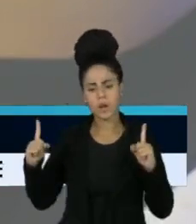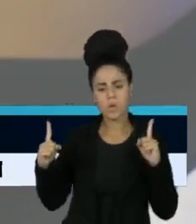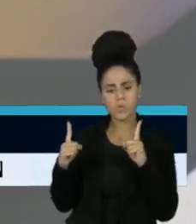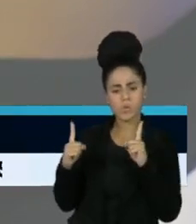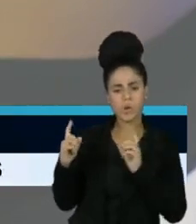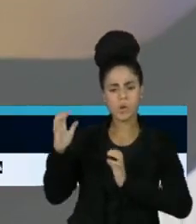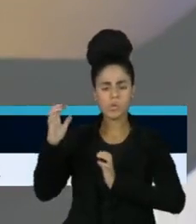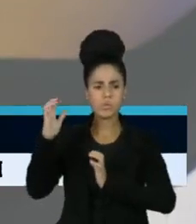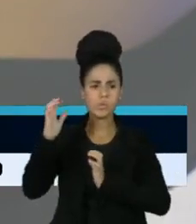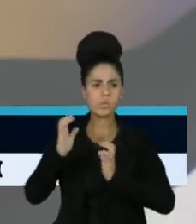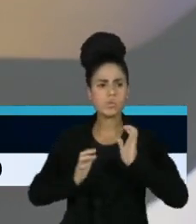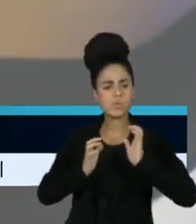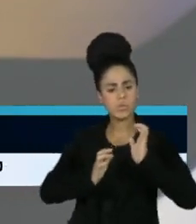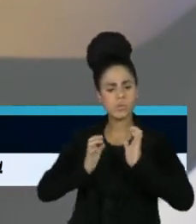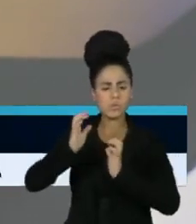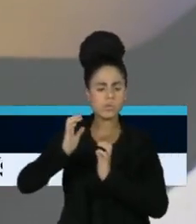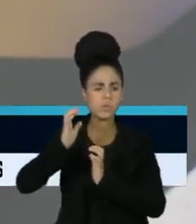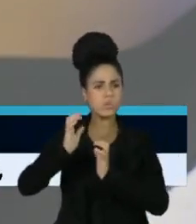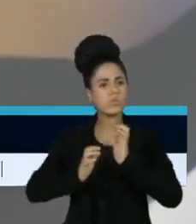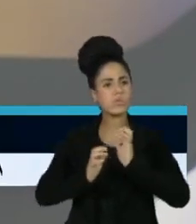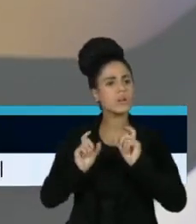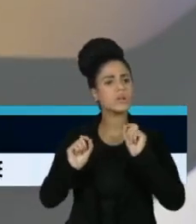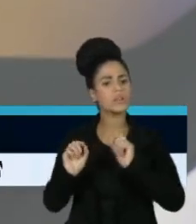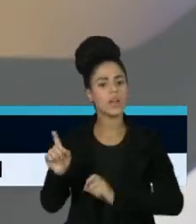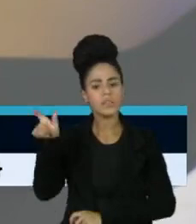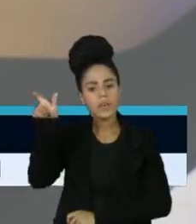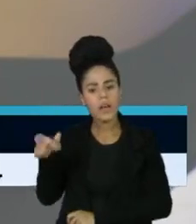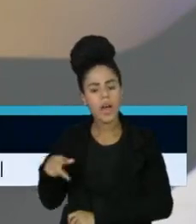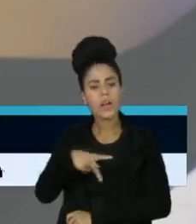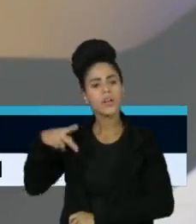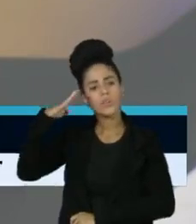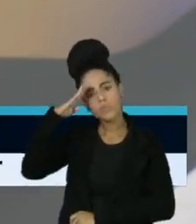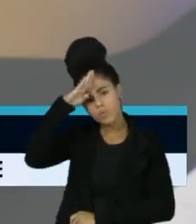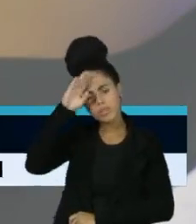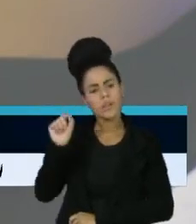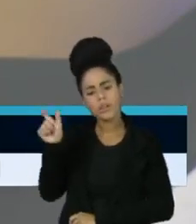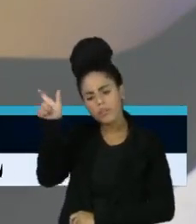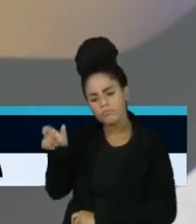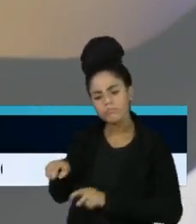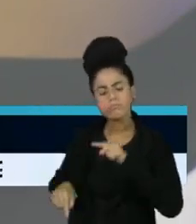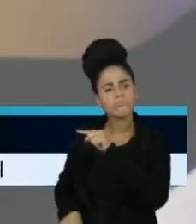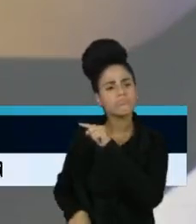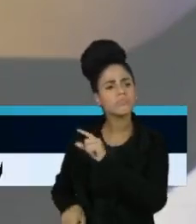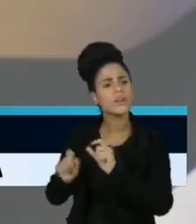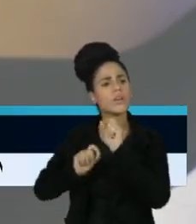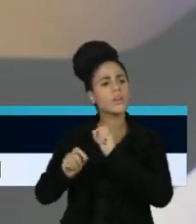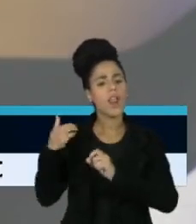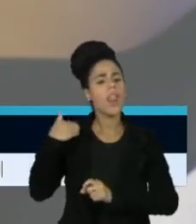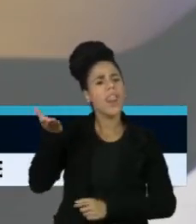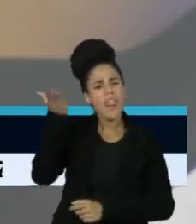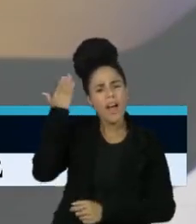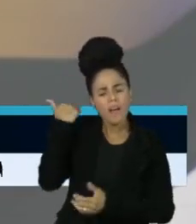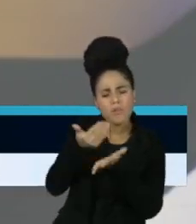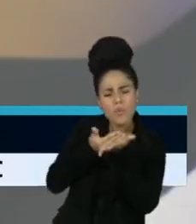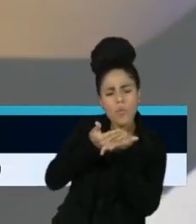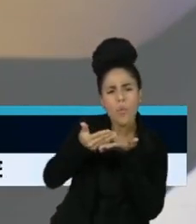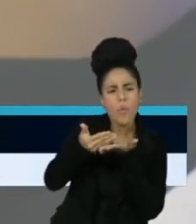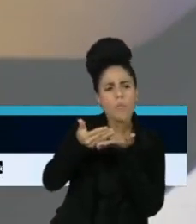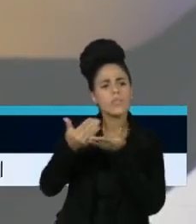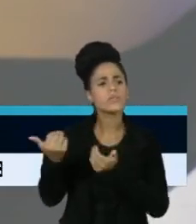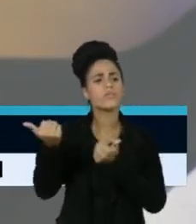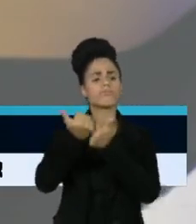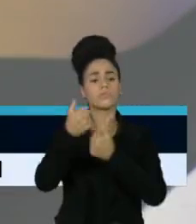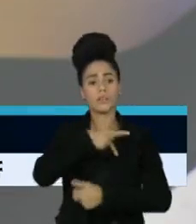saindo com uma imagem daquela coisa que ele tentou no começo do mandato dele, né,